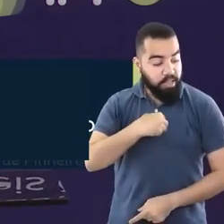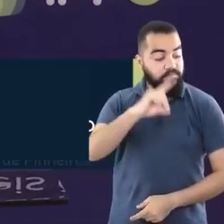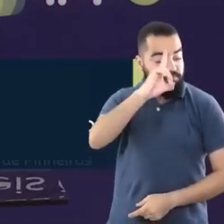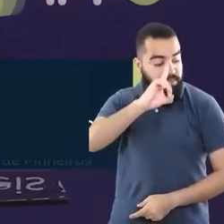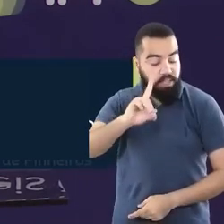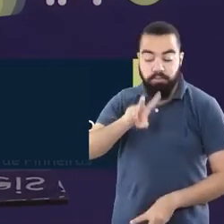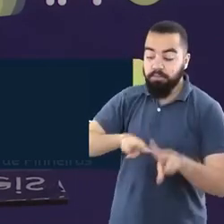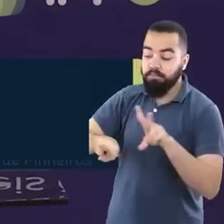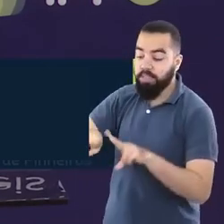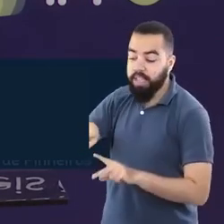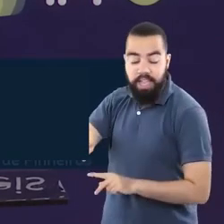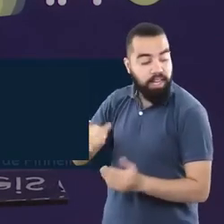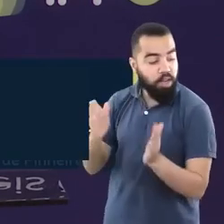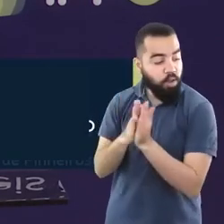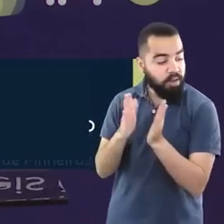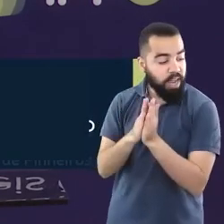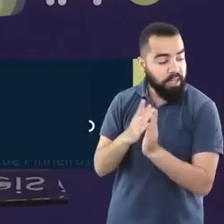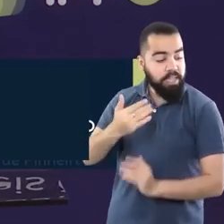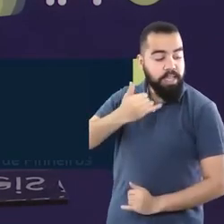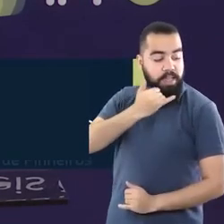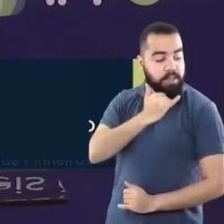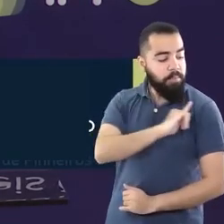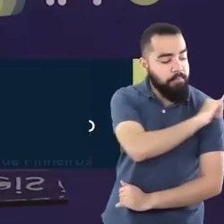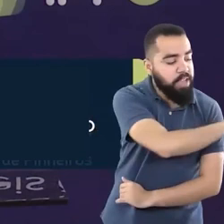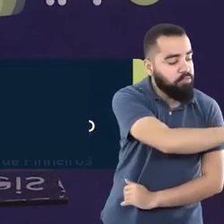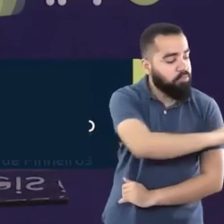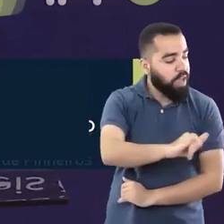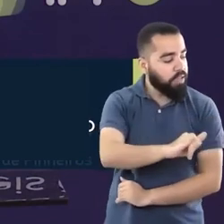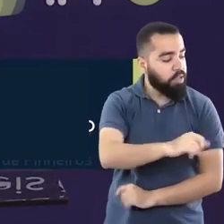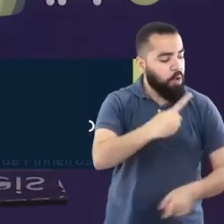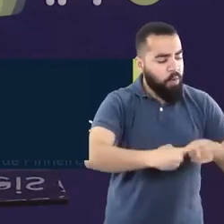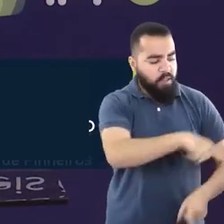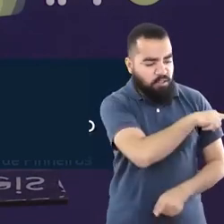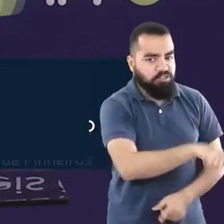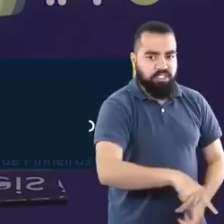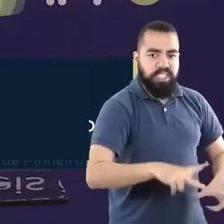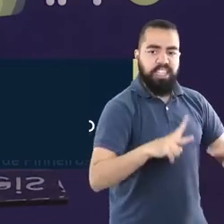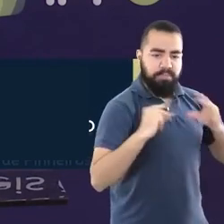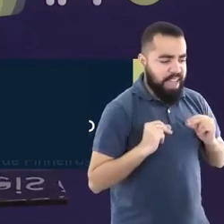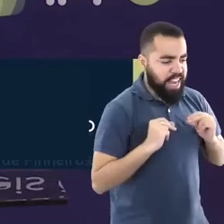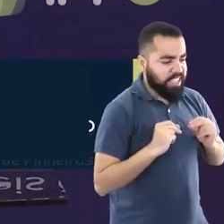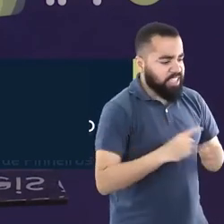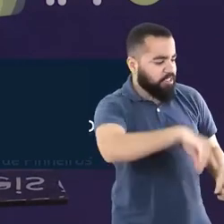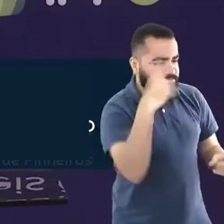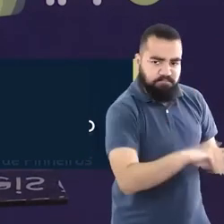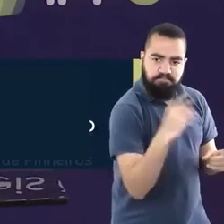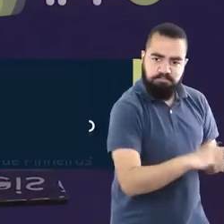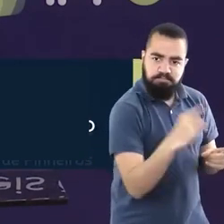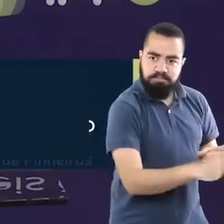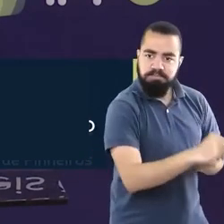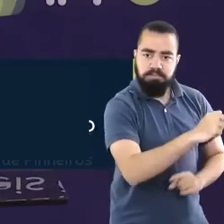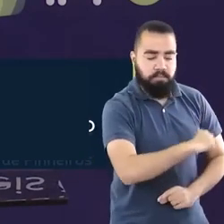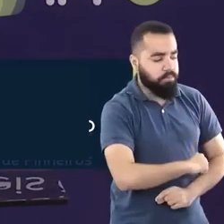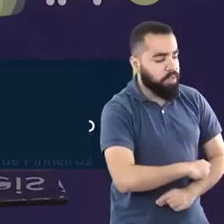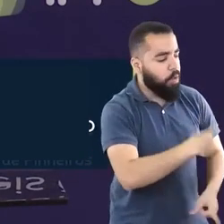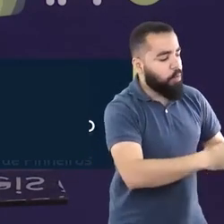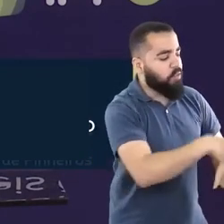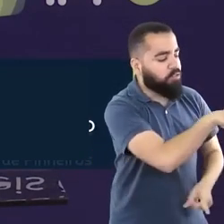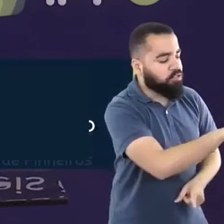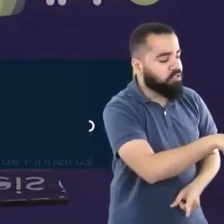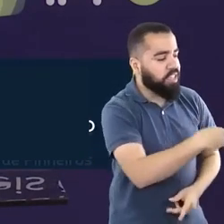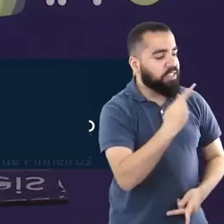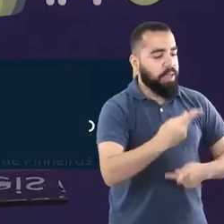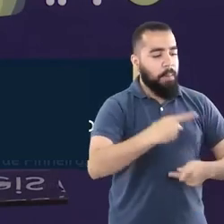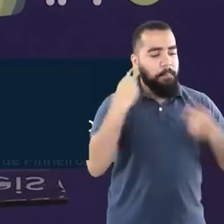a intercessão, para que eu não vos trate segundo a vossa loucura, porque vós não dissestes de mim o